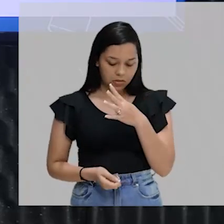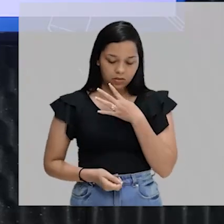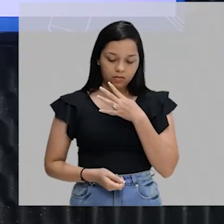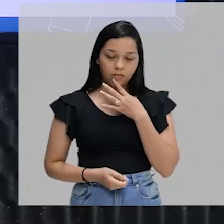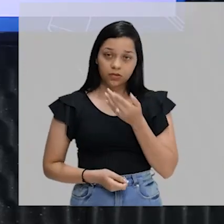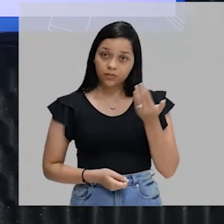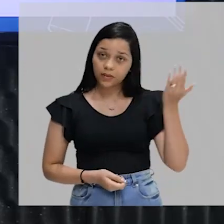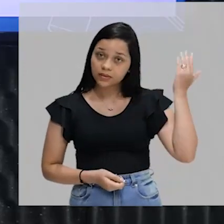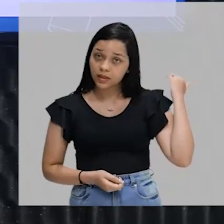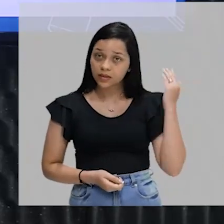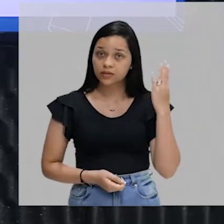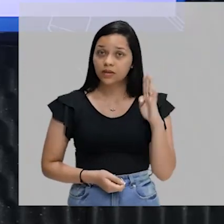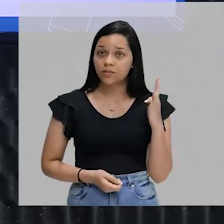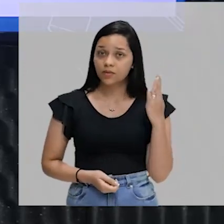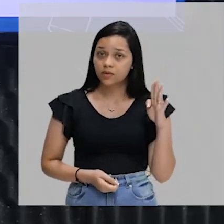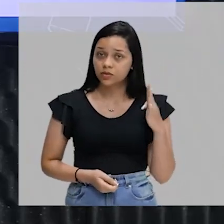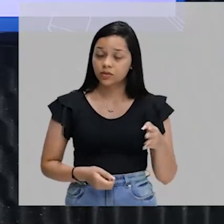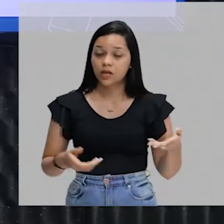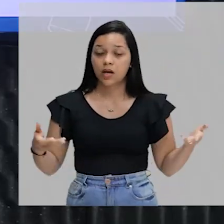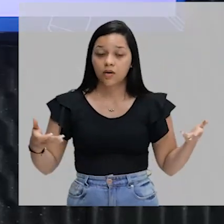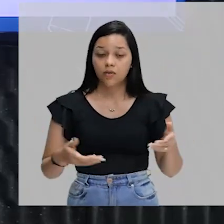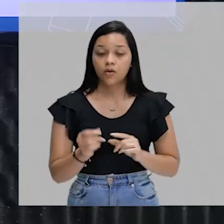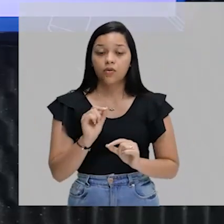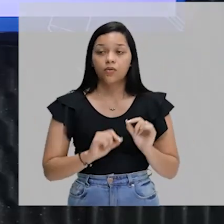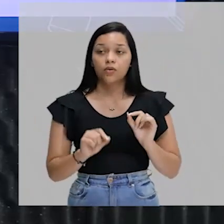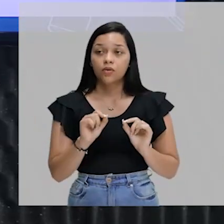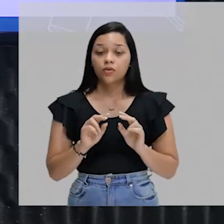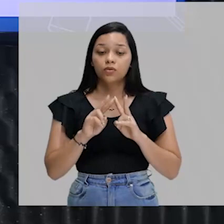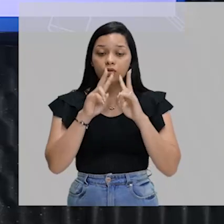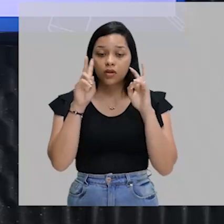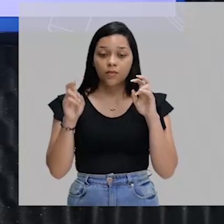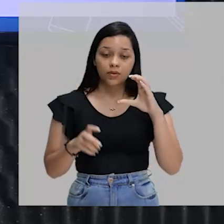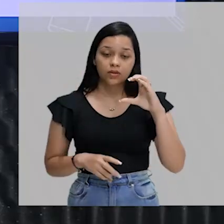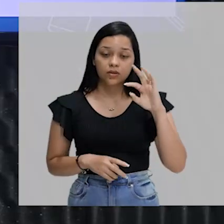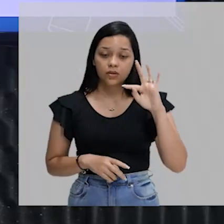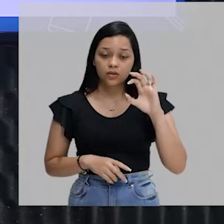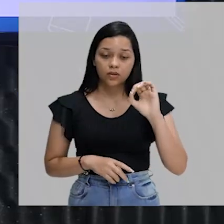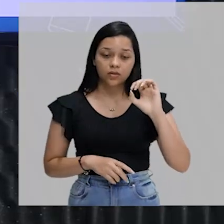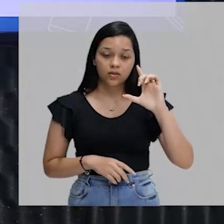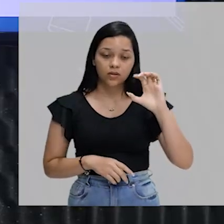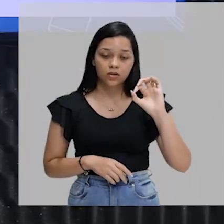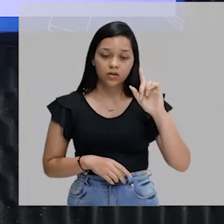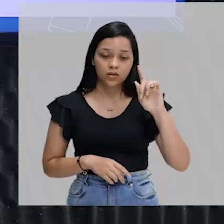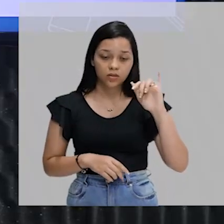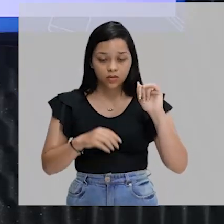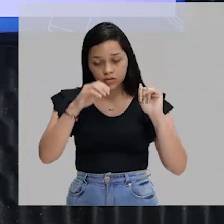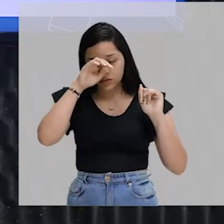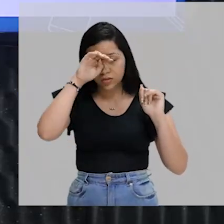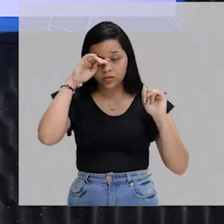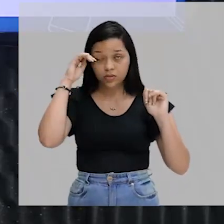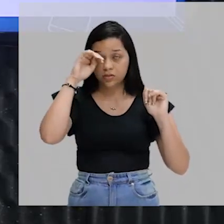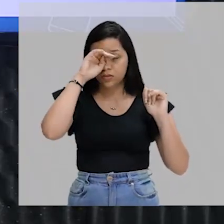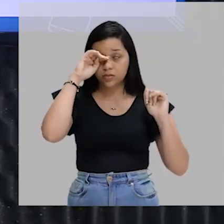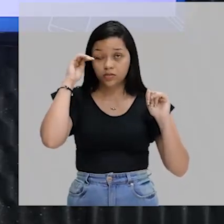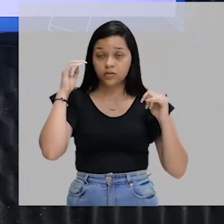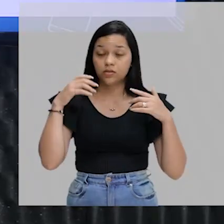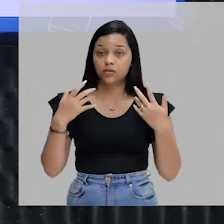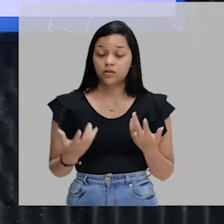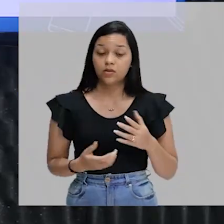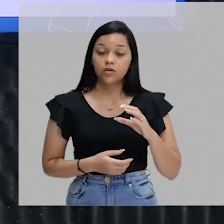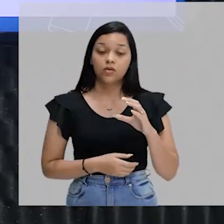da biologia. Você tem que lembrar agora aqui do assunto de citologia, né? Biologia celular. Então,